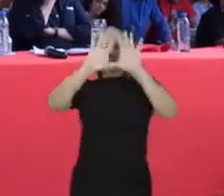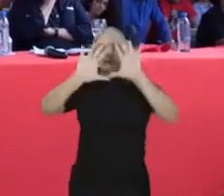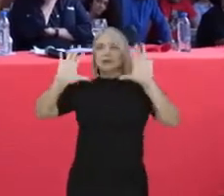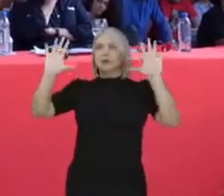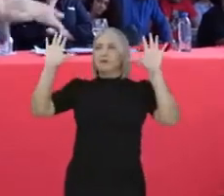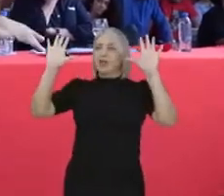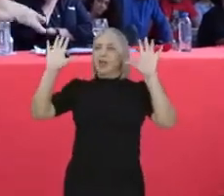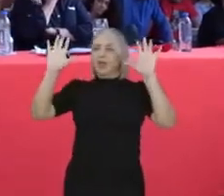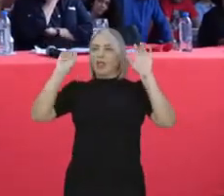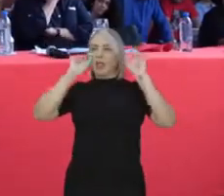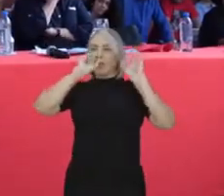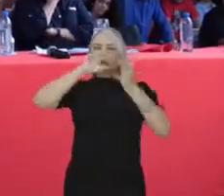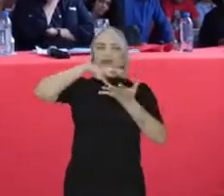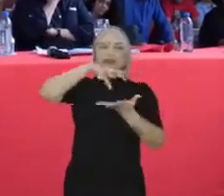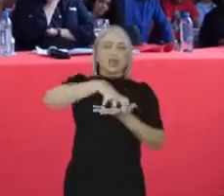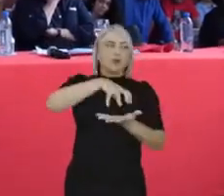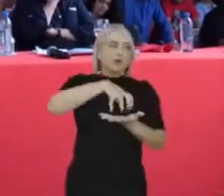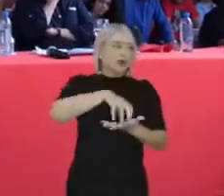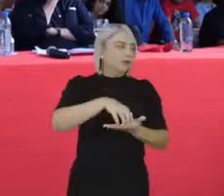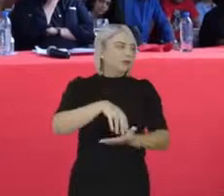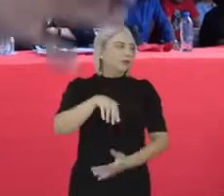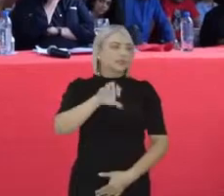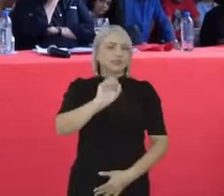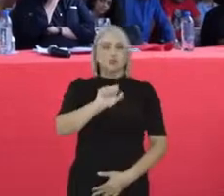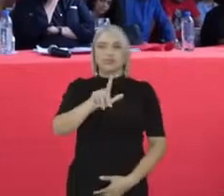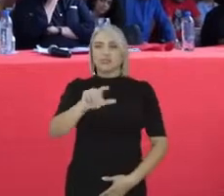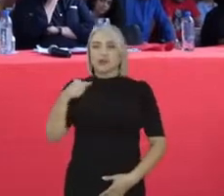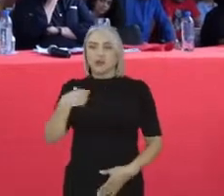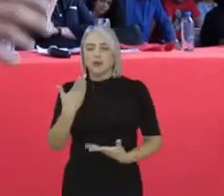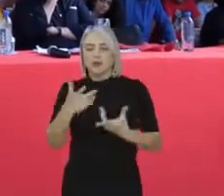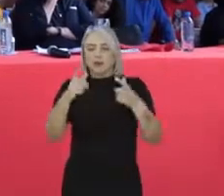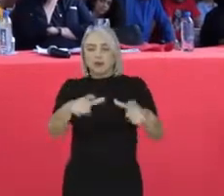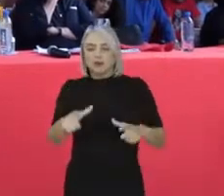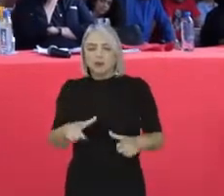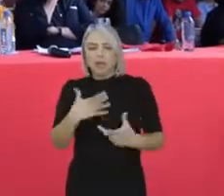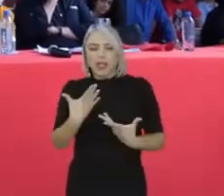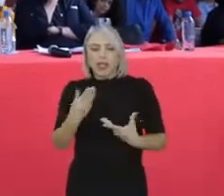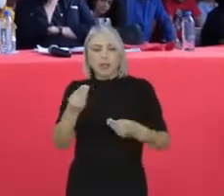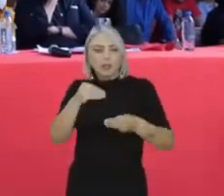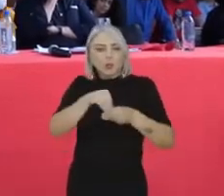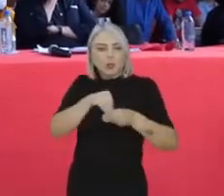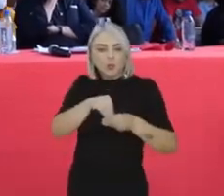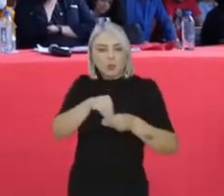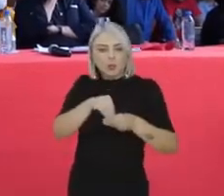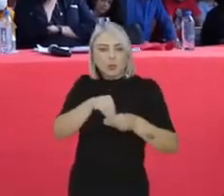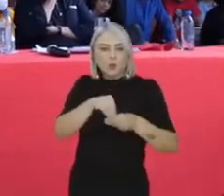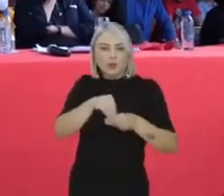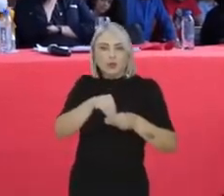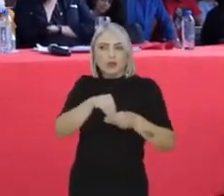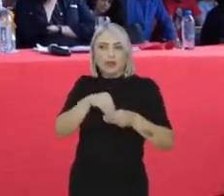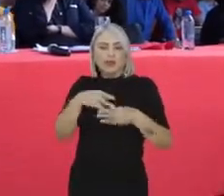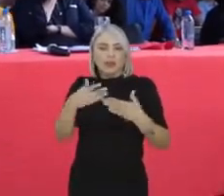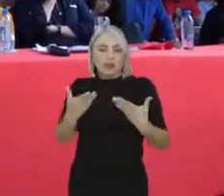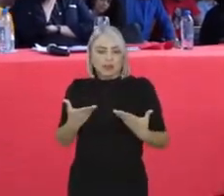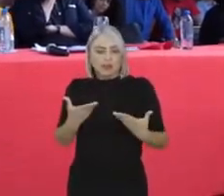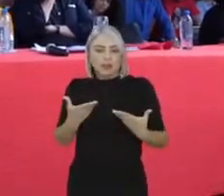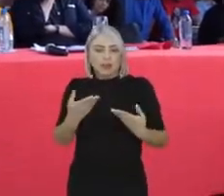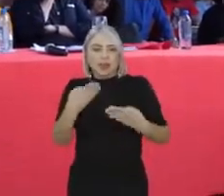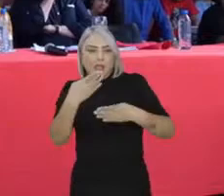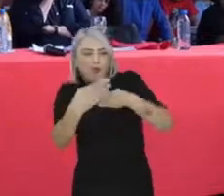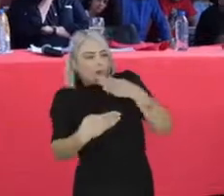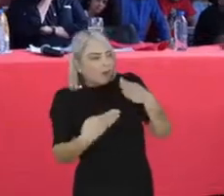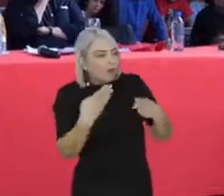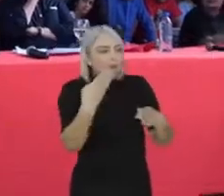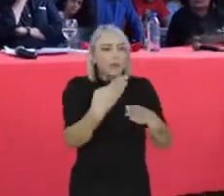entregue pela nossa gestão aqui em Heliópolis, tem tudo dentro. O primeiro bairro iluminado com lâmpada LED de São Paulo